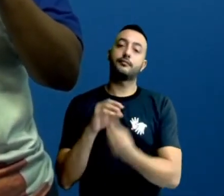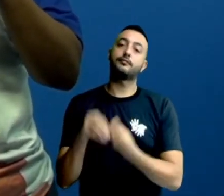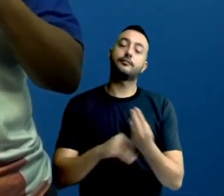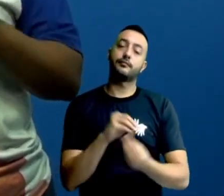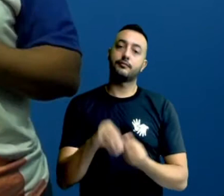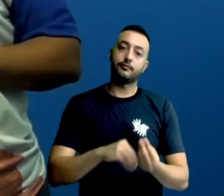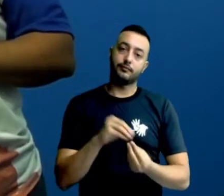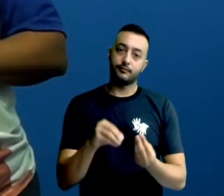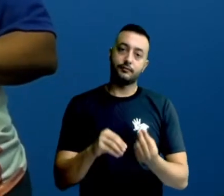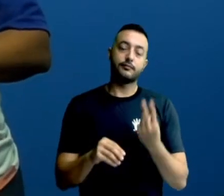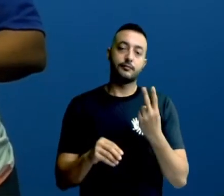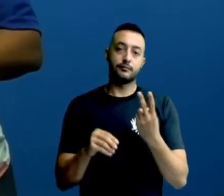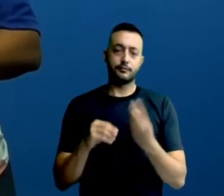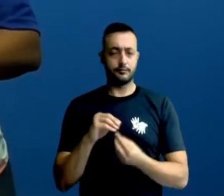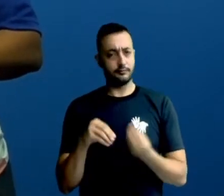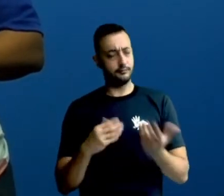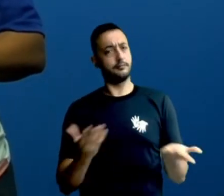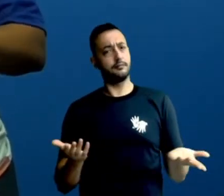misturas,